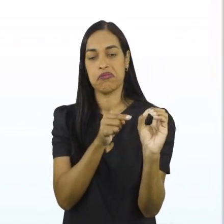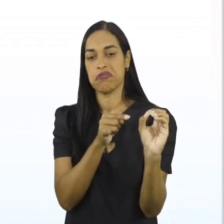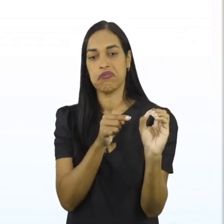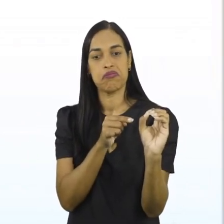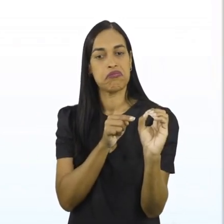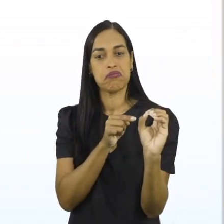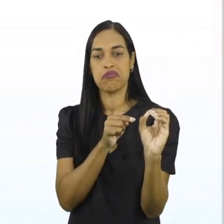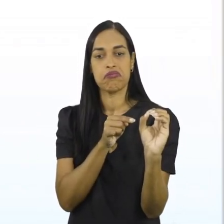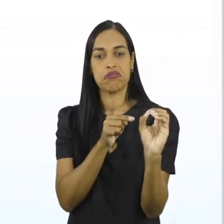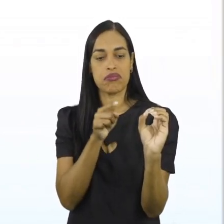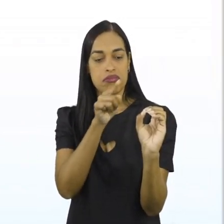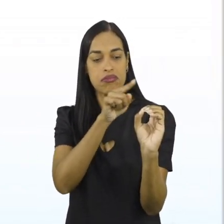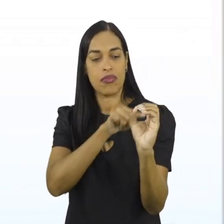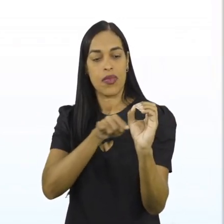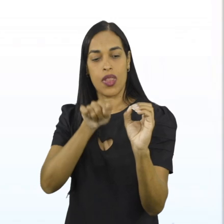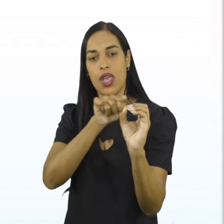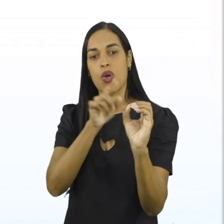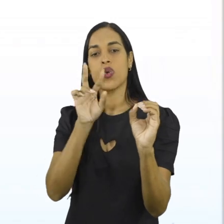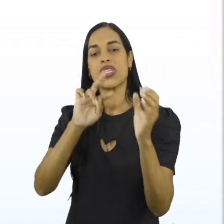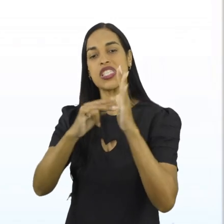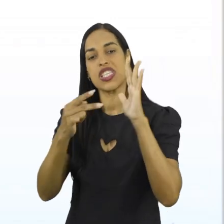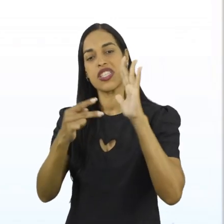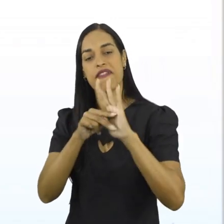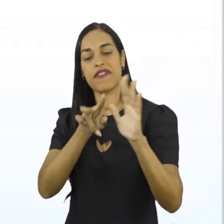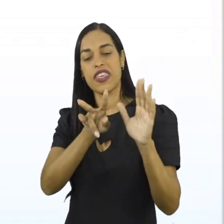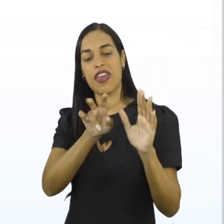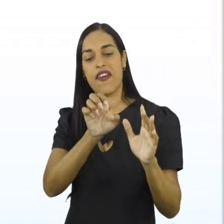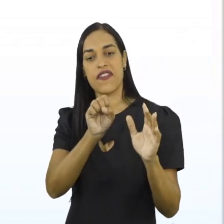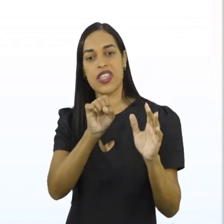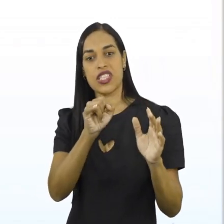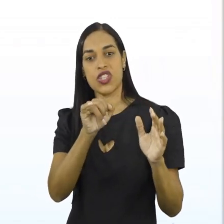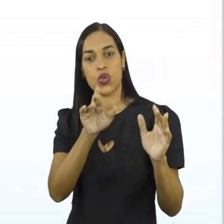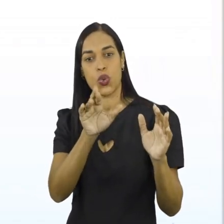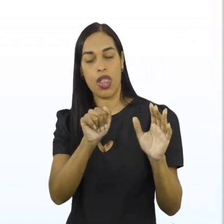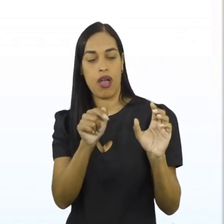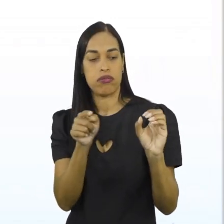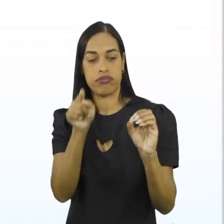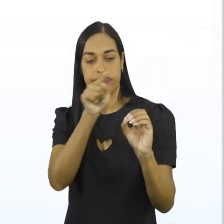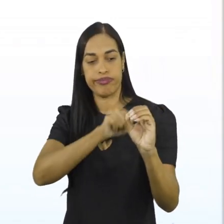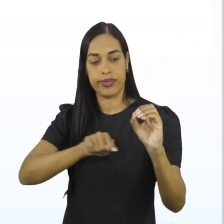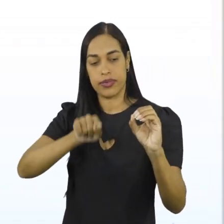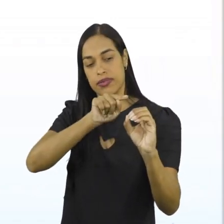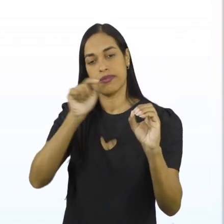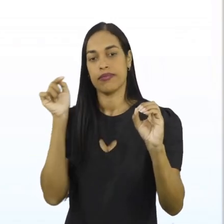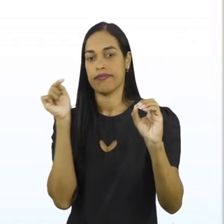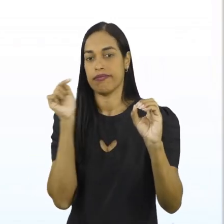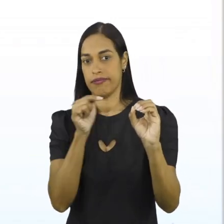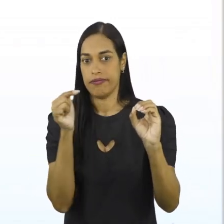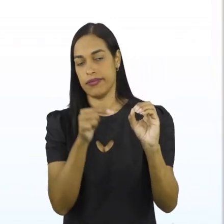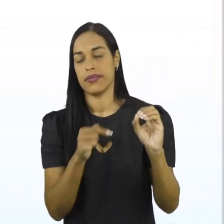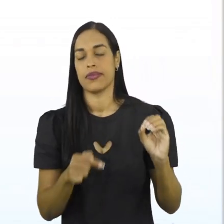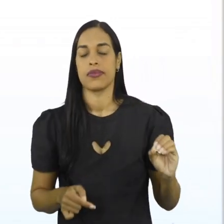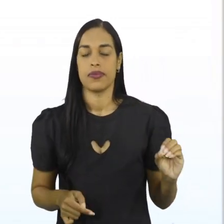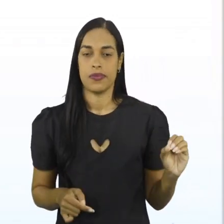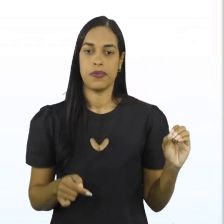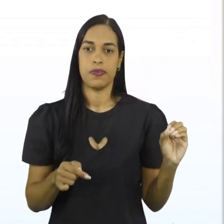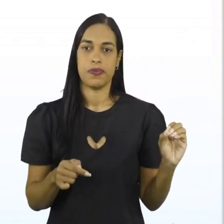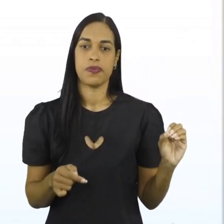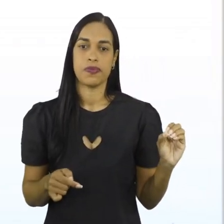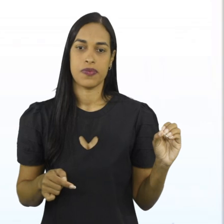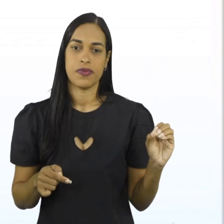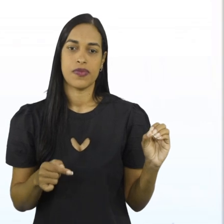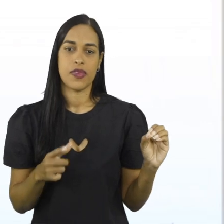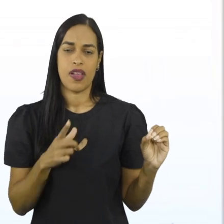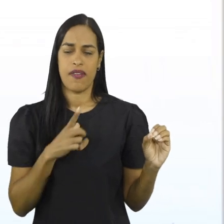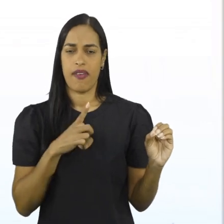Ó, é uma vesícula esférica, então é uma bolsa, é uma bolinha. E dentro dessa bolinha, tá aqui. Dentro dessa bolinha você vai